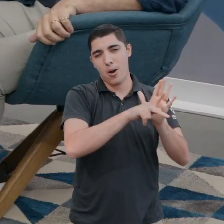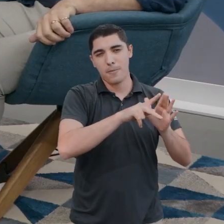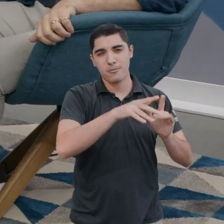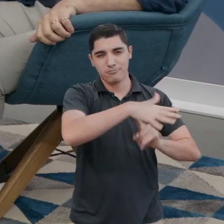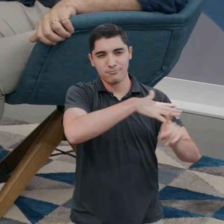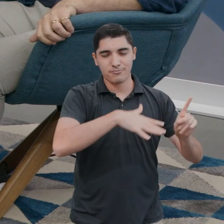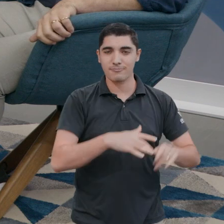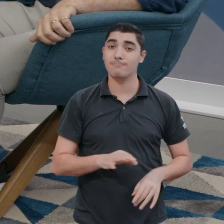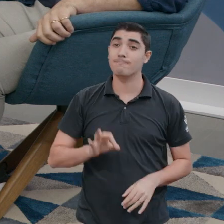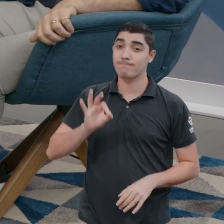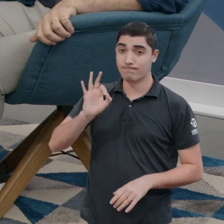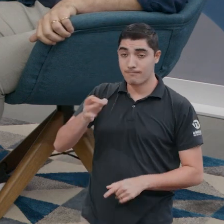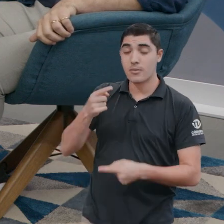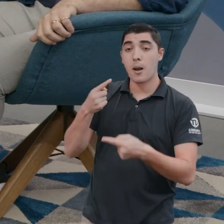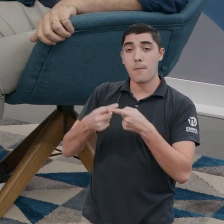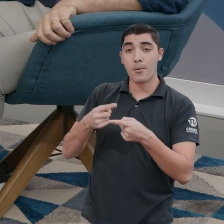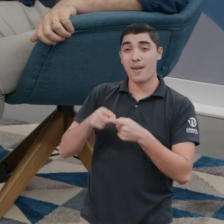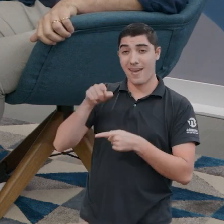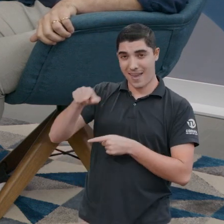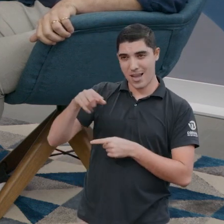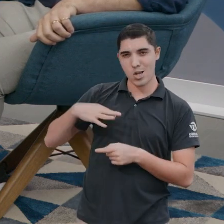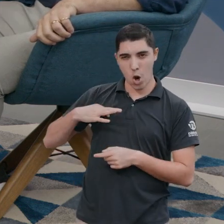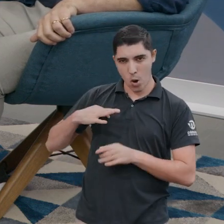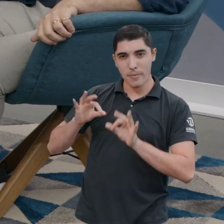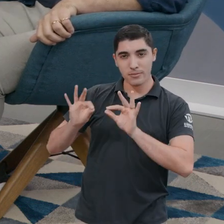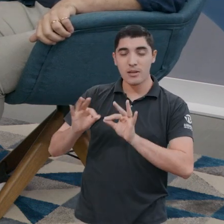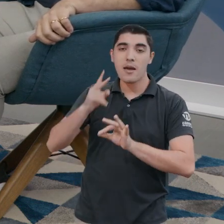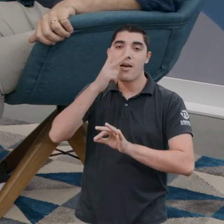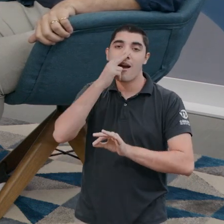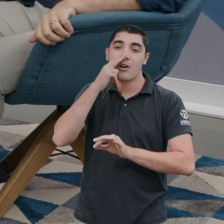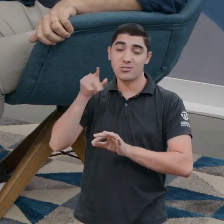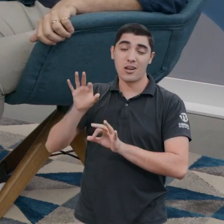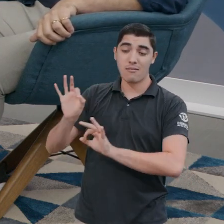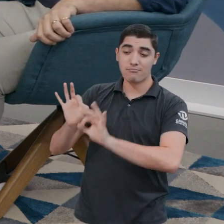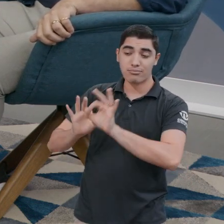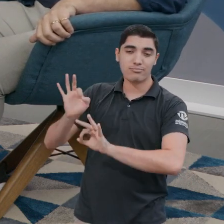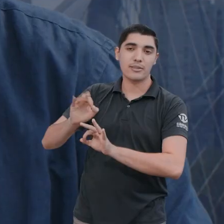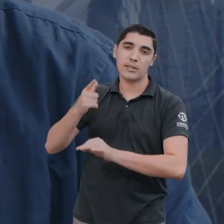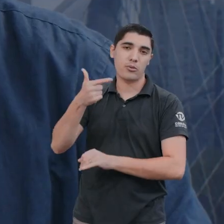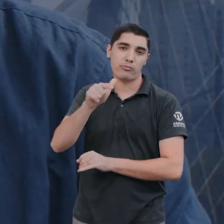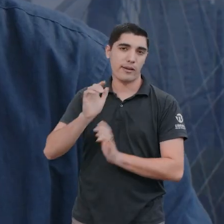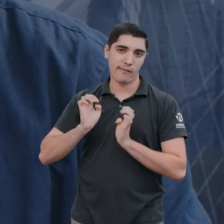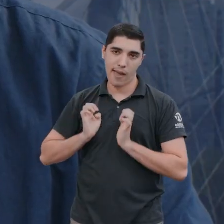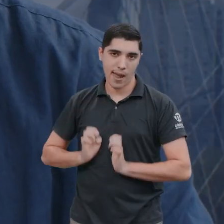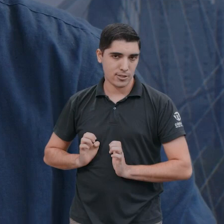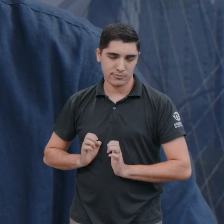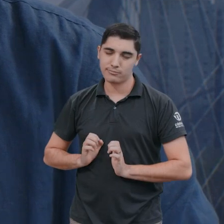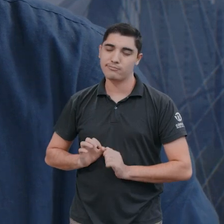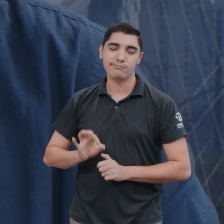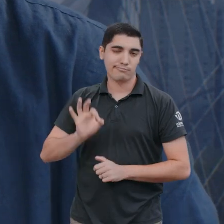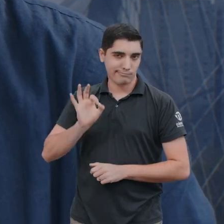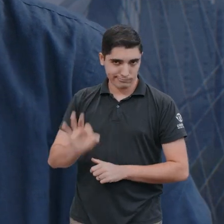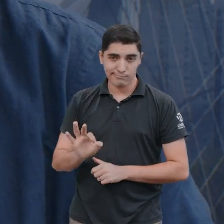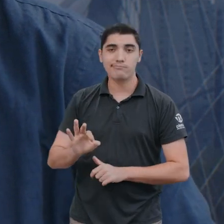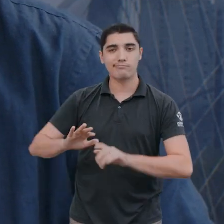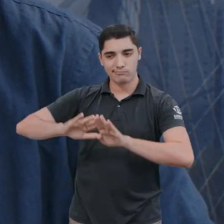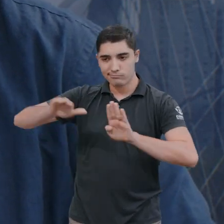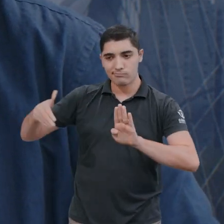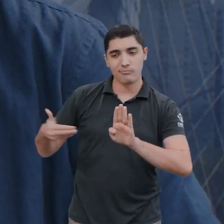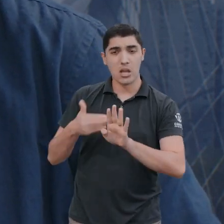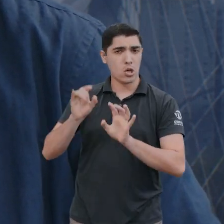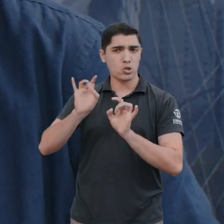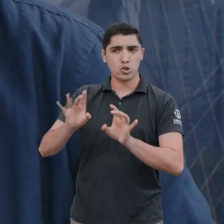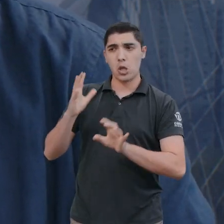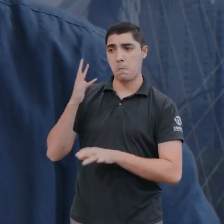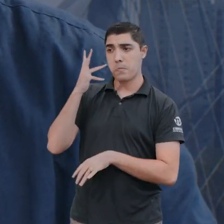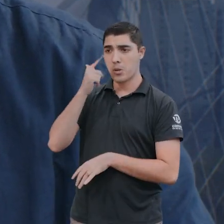justamente essa peça deve ter sido produzida de uma forma não ética também, né? Com certeza. Justamente não só